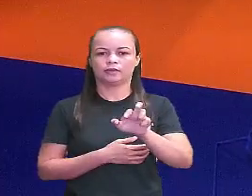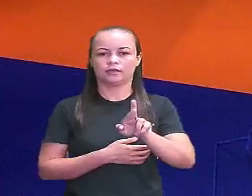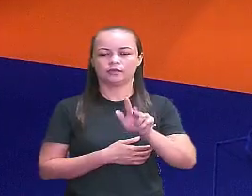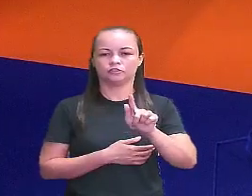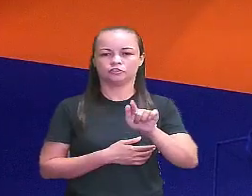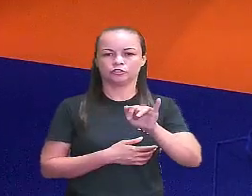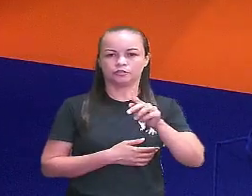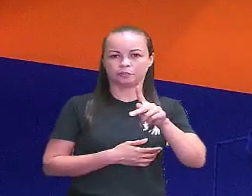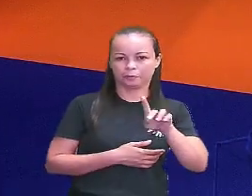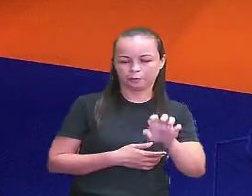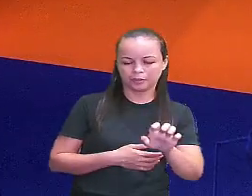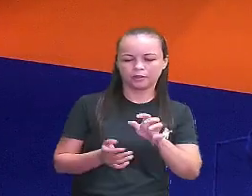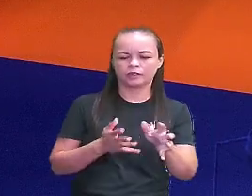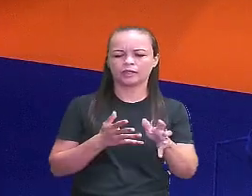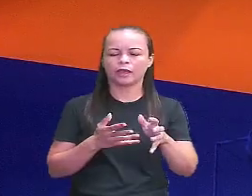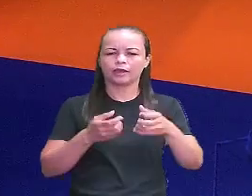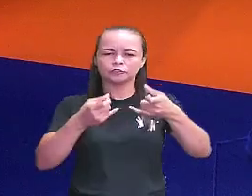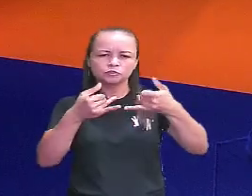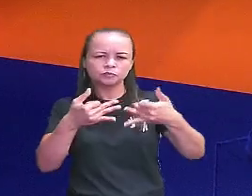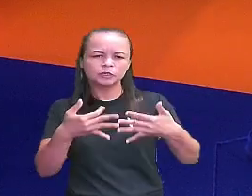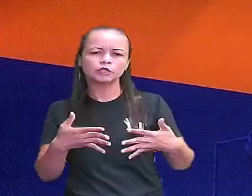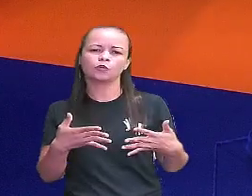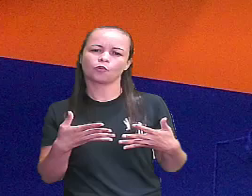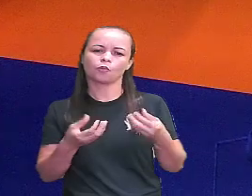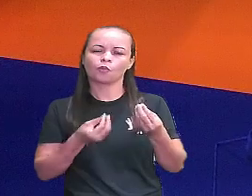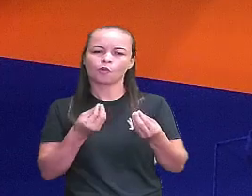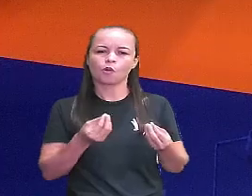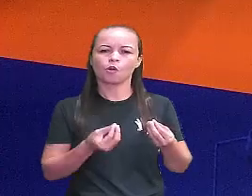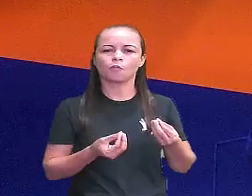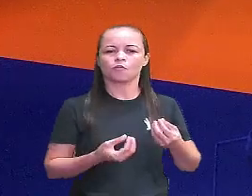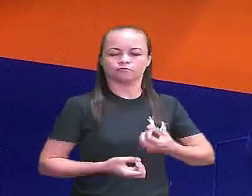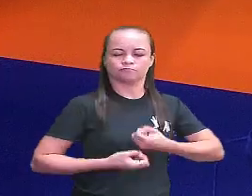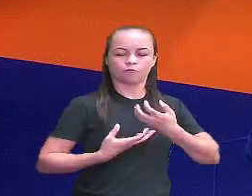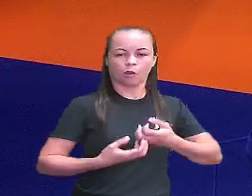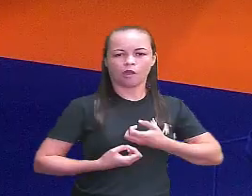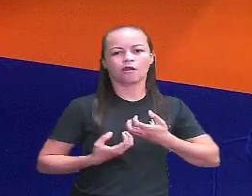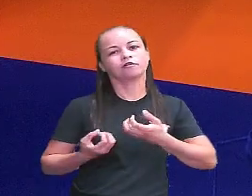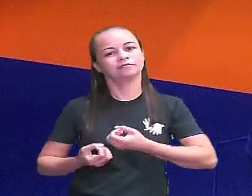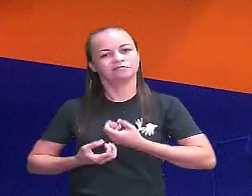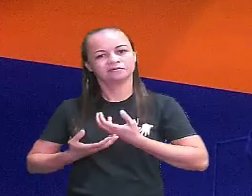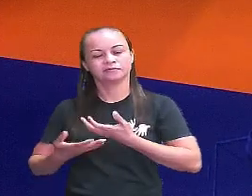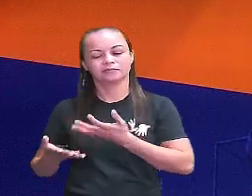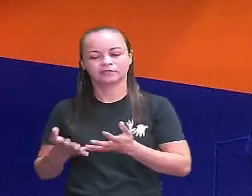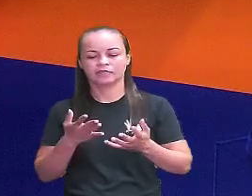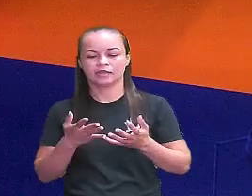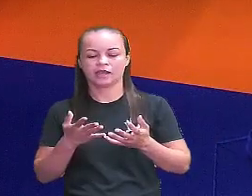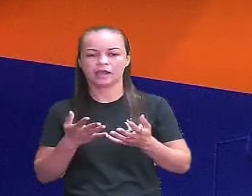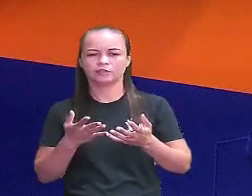entre poesia e poema. Então, eu quero desafiar vocês